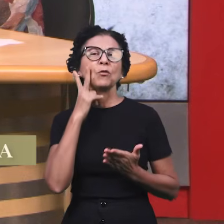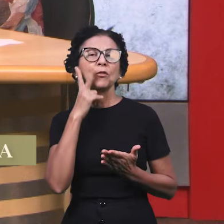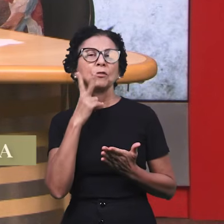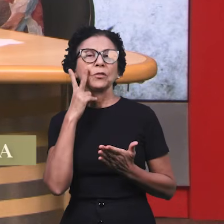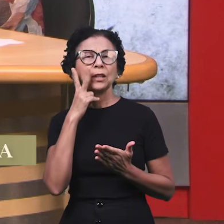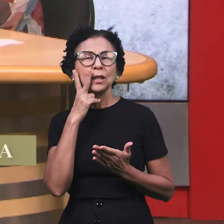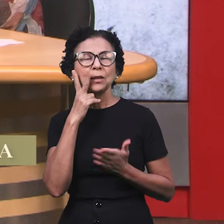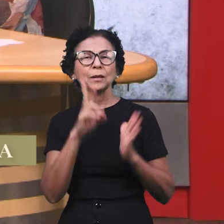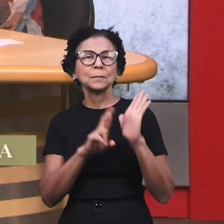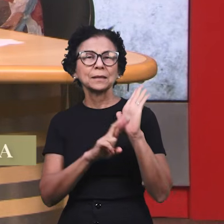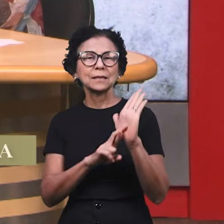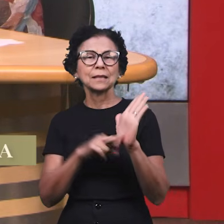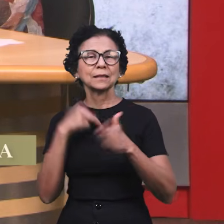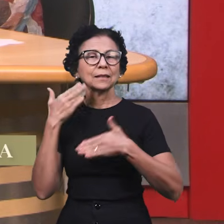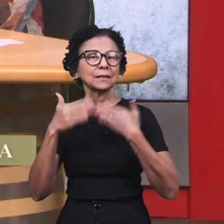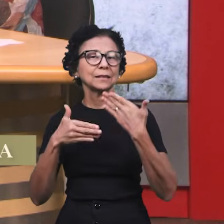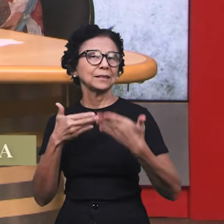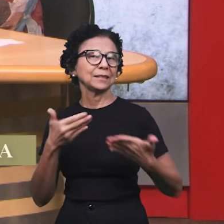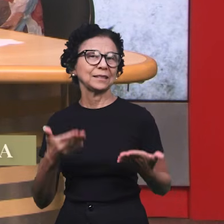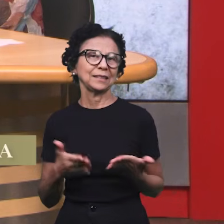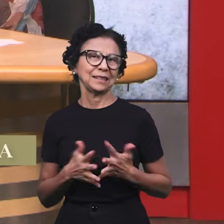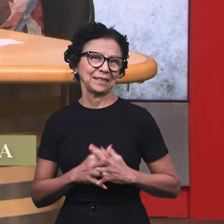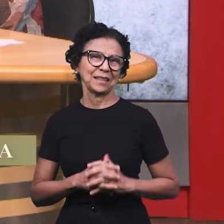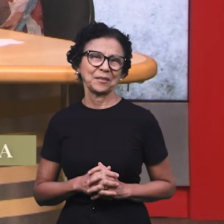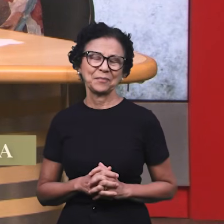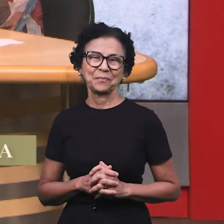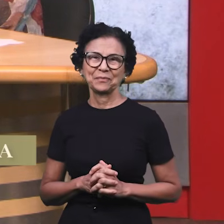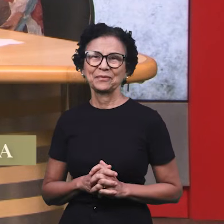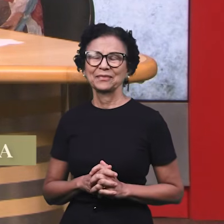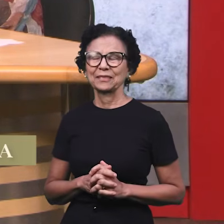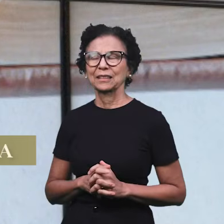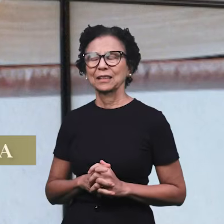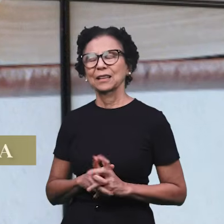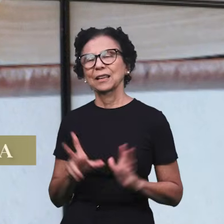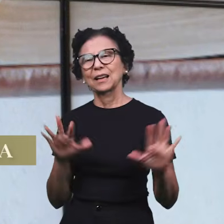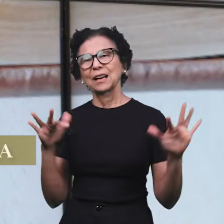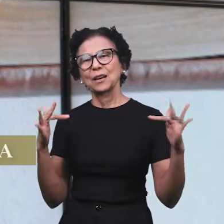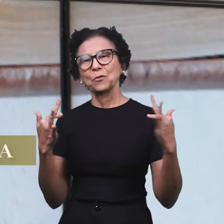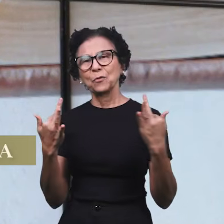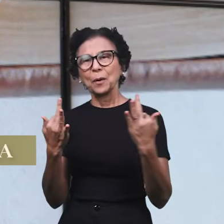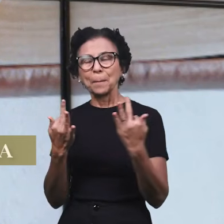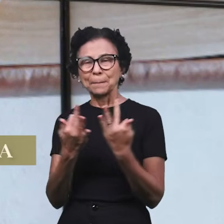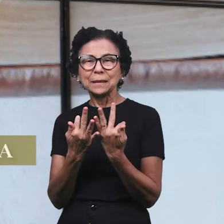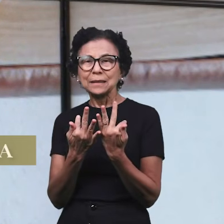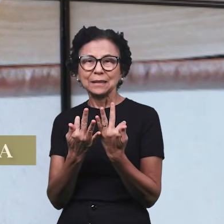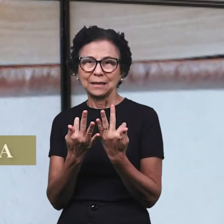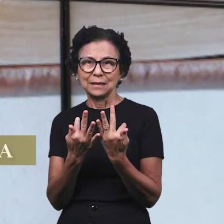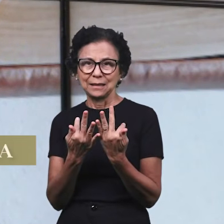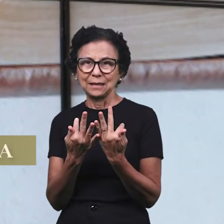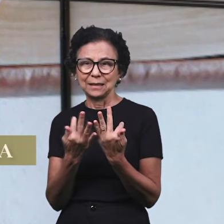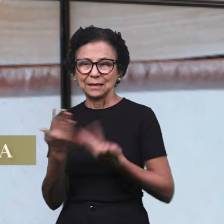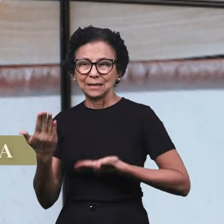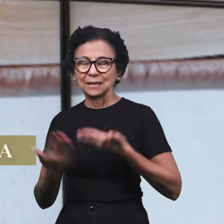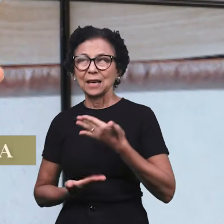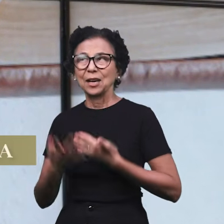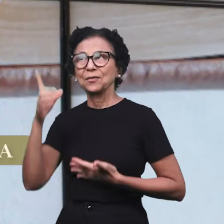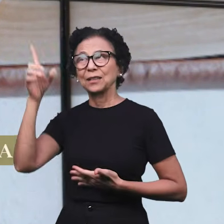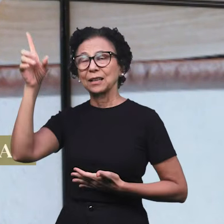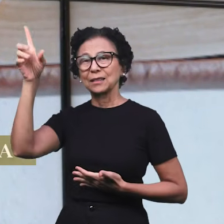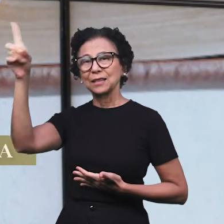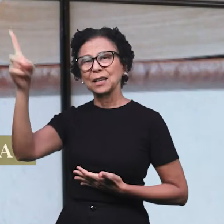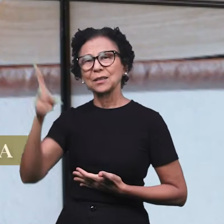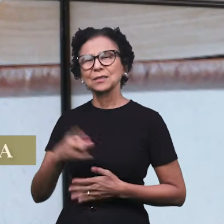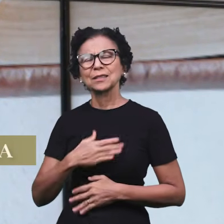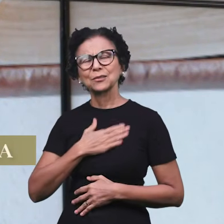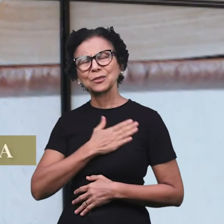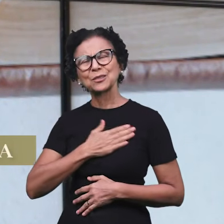né? Porque a presença do Senhor está ali. É o Espírito Santo, né? A videira, ela produz